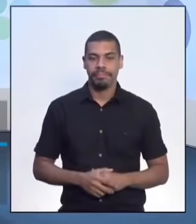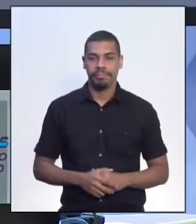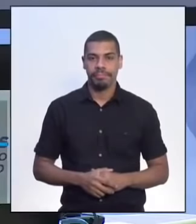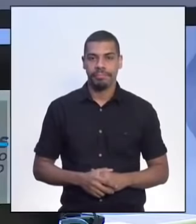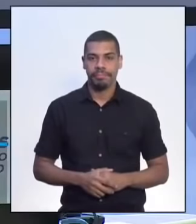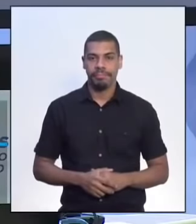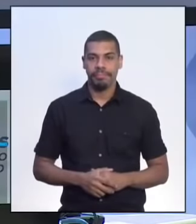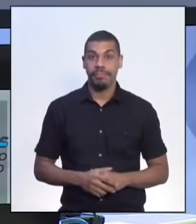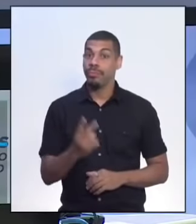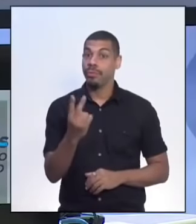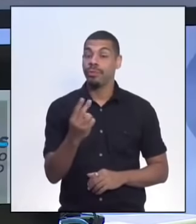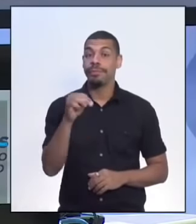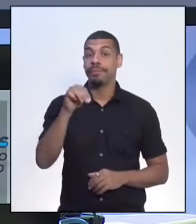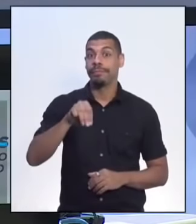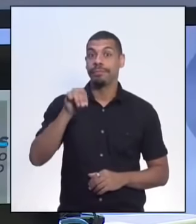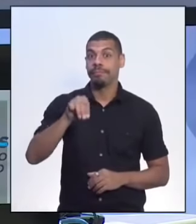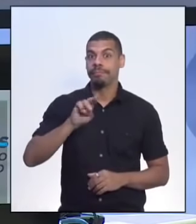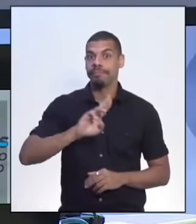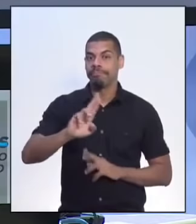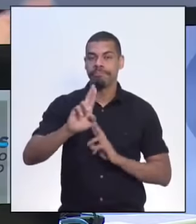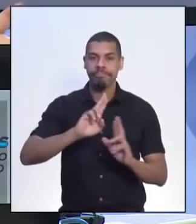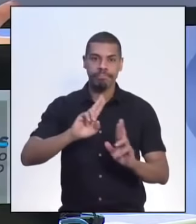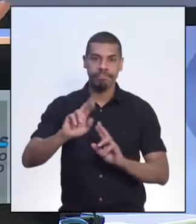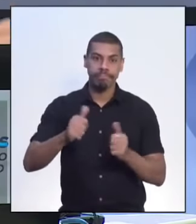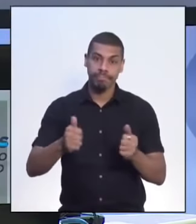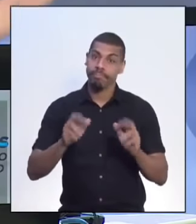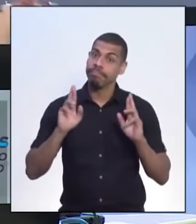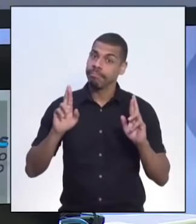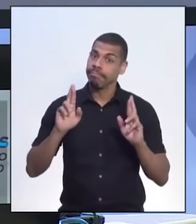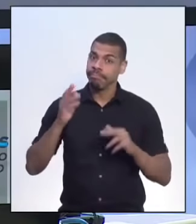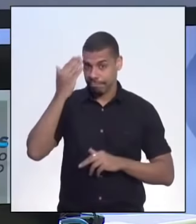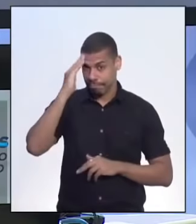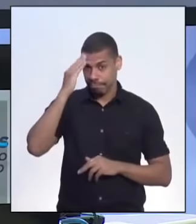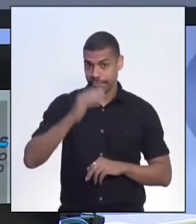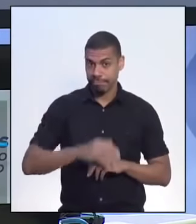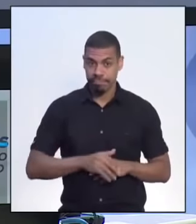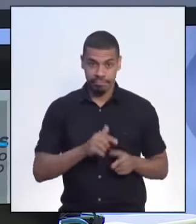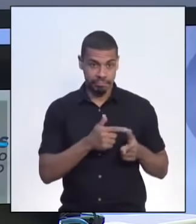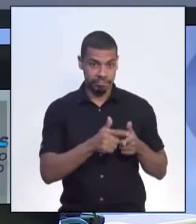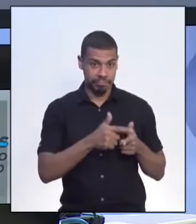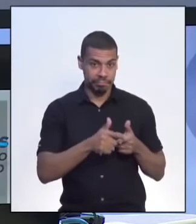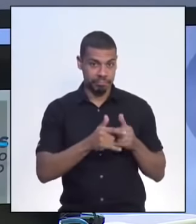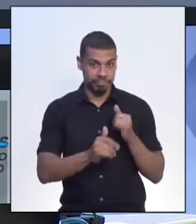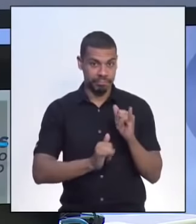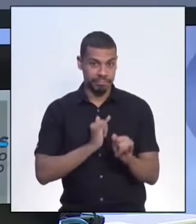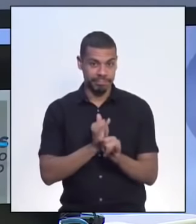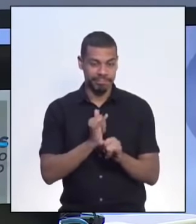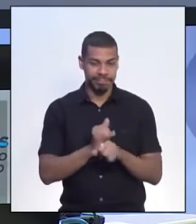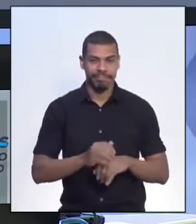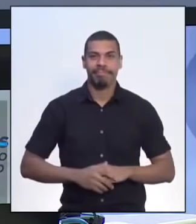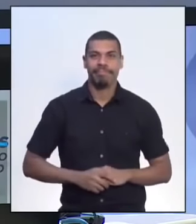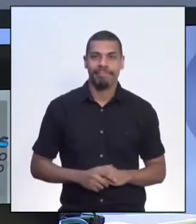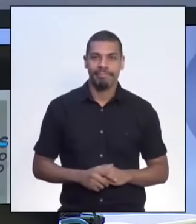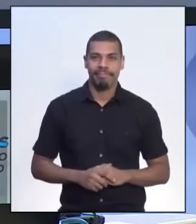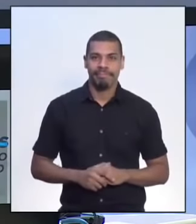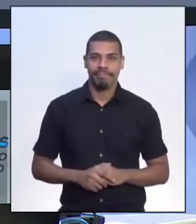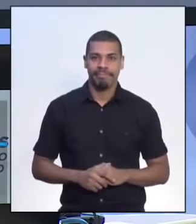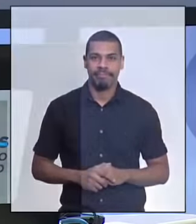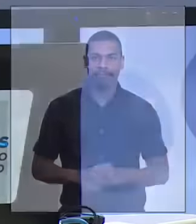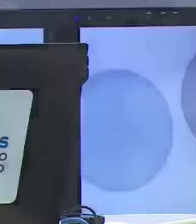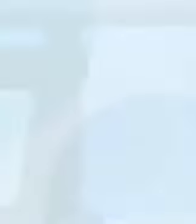abriu. 2 minutinhos para a gente tentar coletar as respostas. Espero que vocês compreendam, mas tem um probleminha técnico, tá bom? Já voltamos.